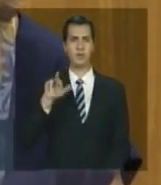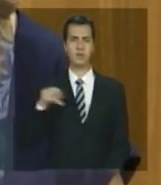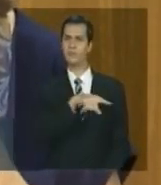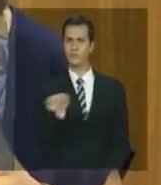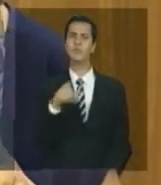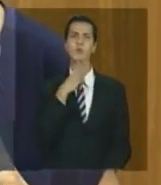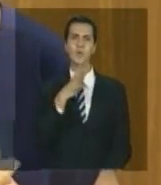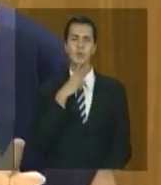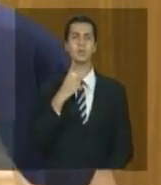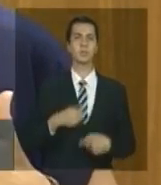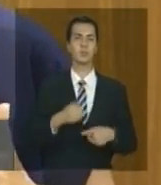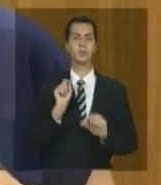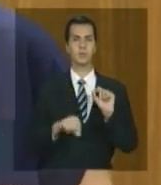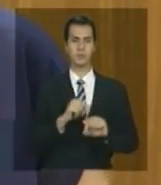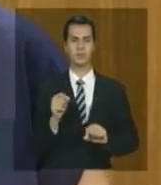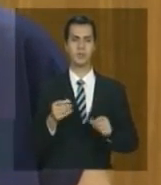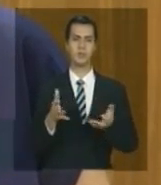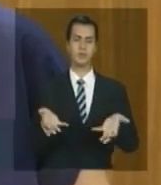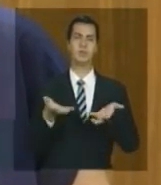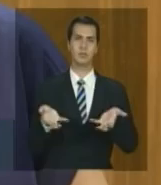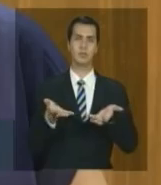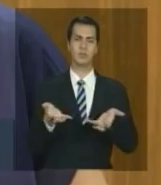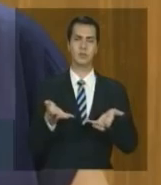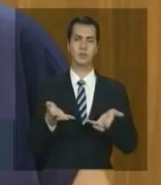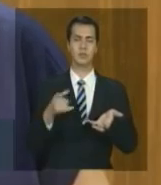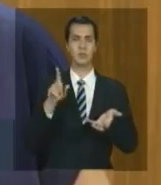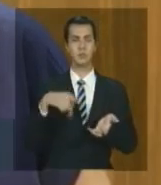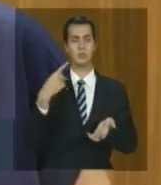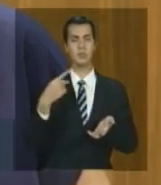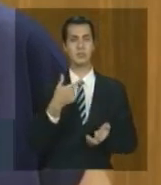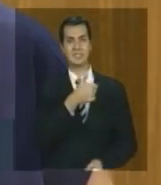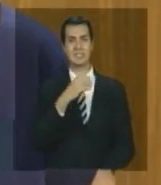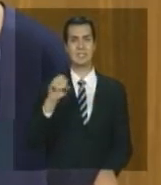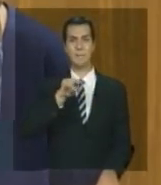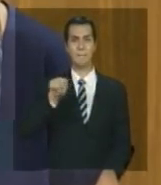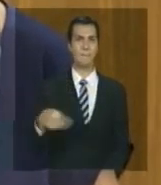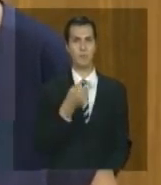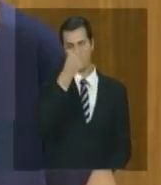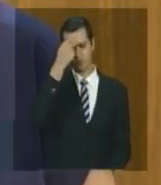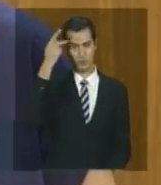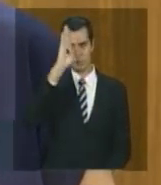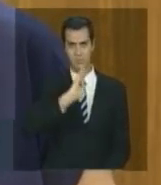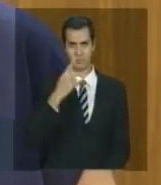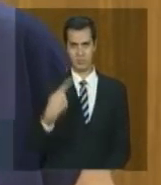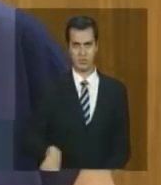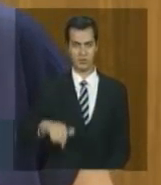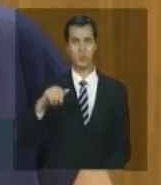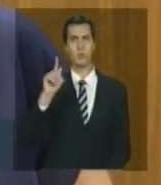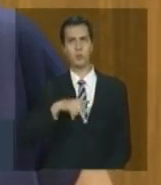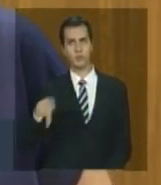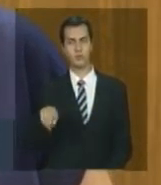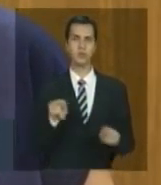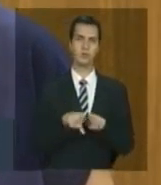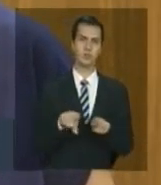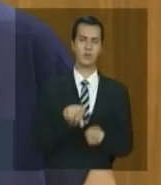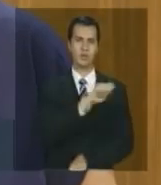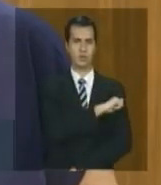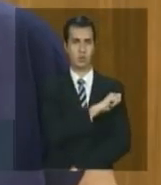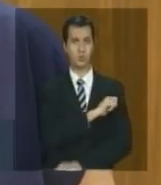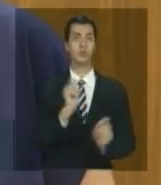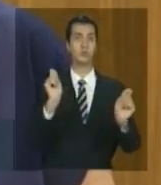orientado no sentido de enviar até 100 mil brasileiros estudantes e professores ao exterior até